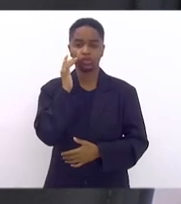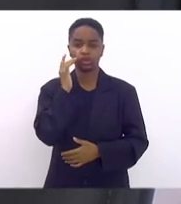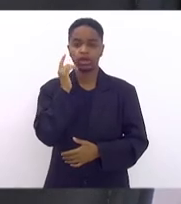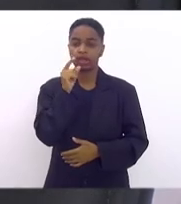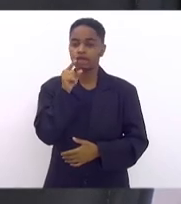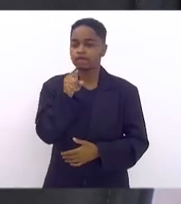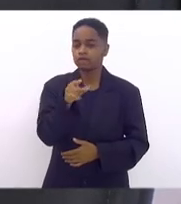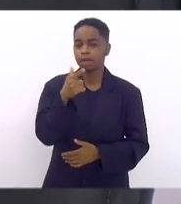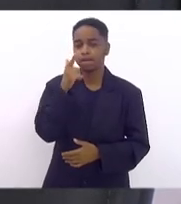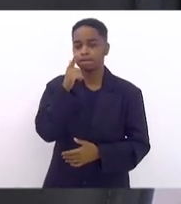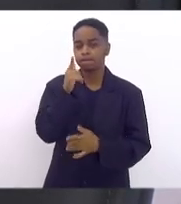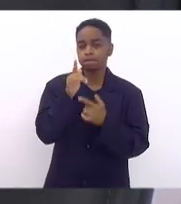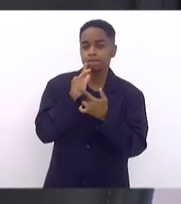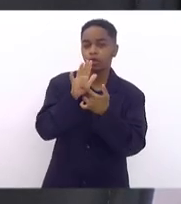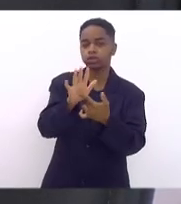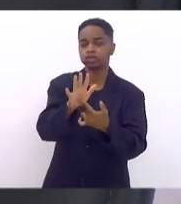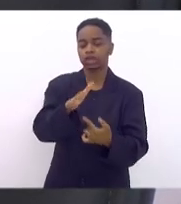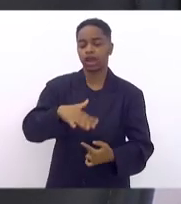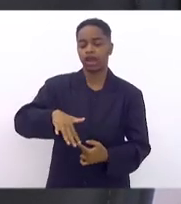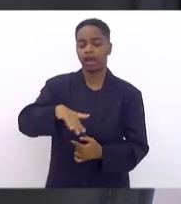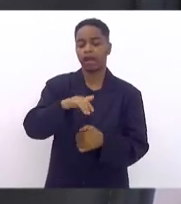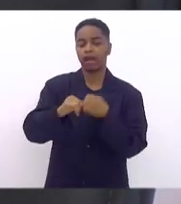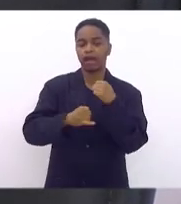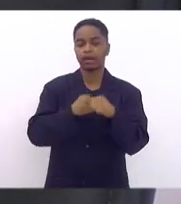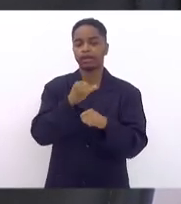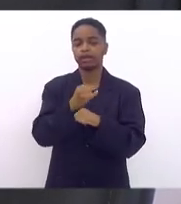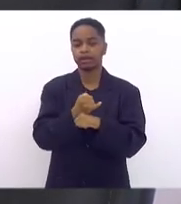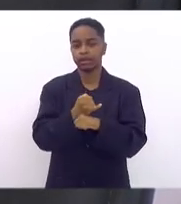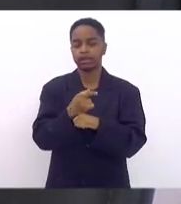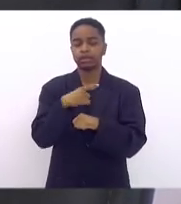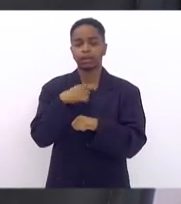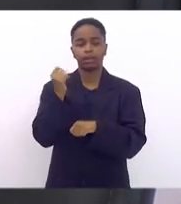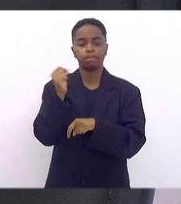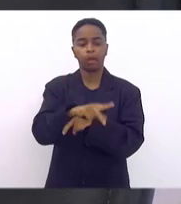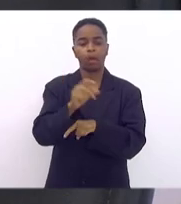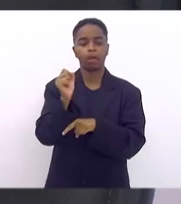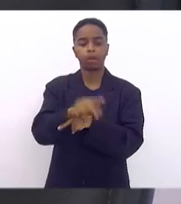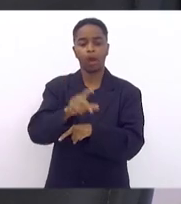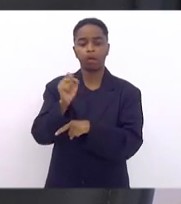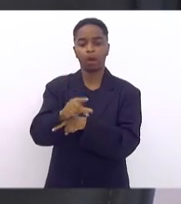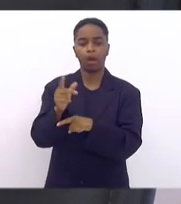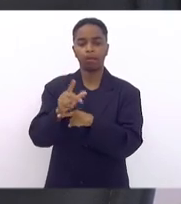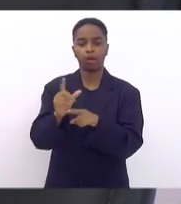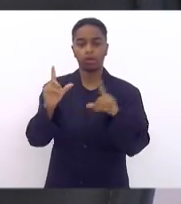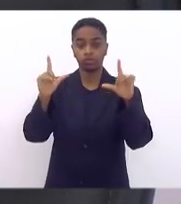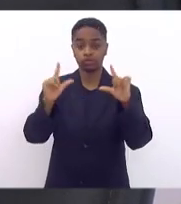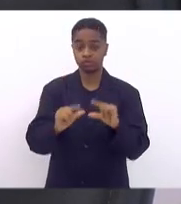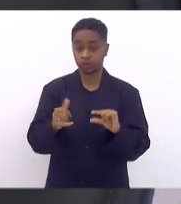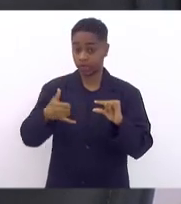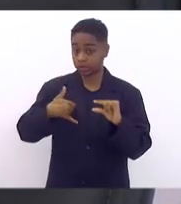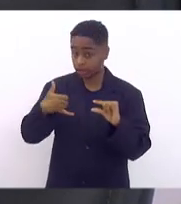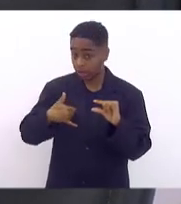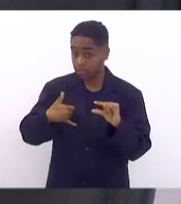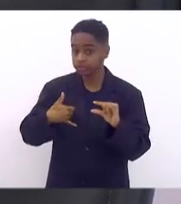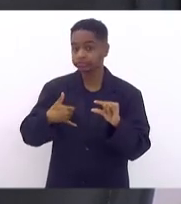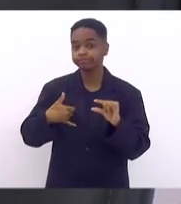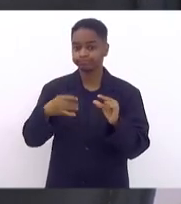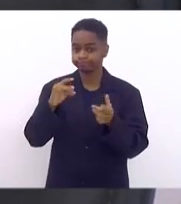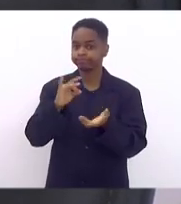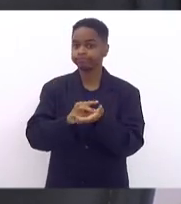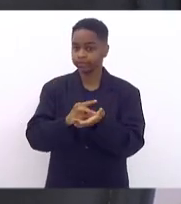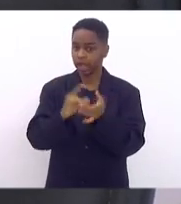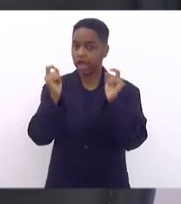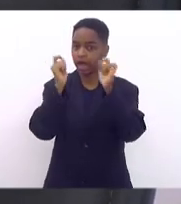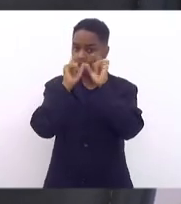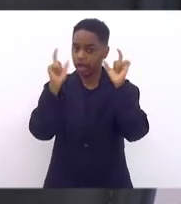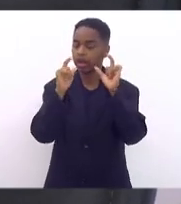mundo cibernético, cada vez mais, a porta de entrada está reduzindo a idade, eu acho que esse é um